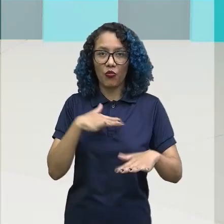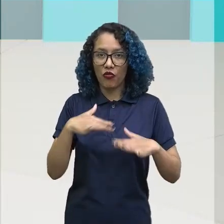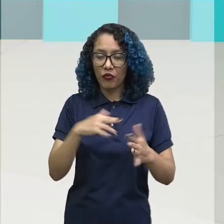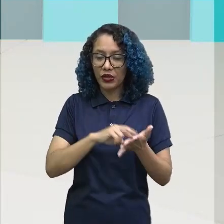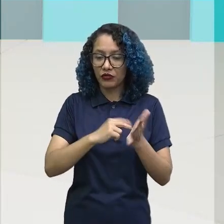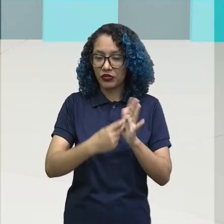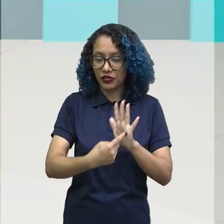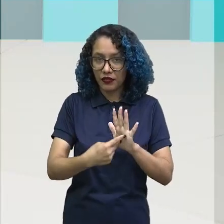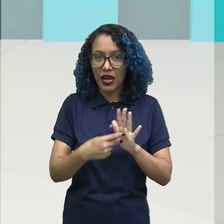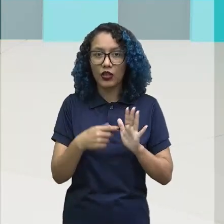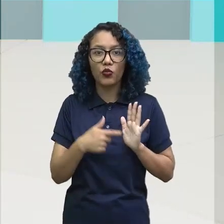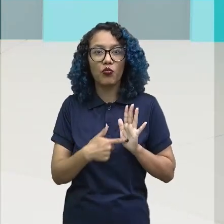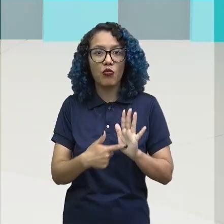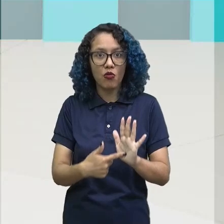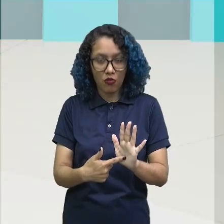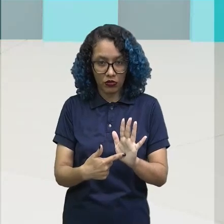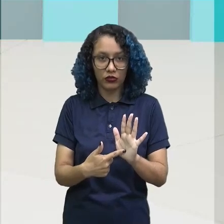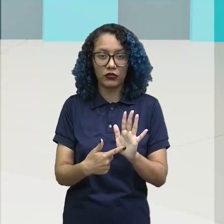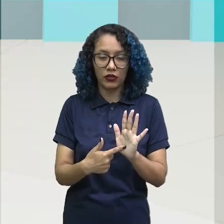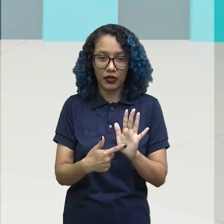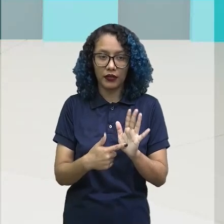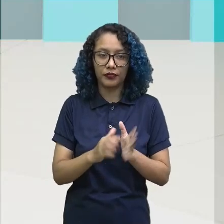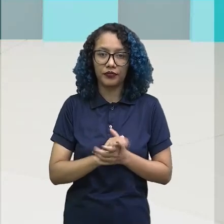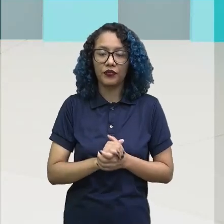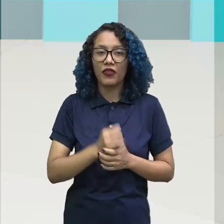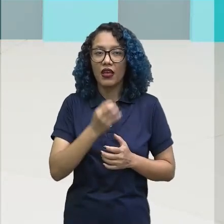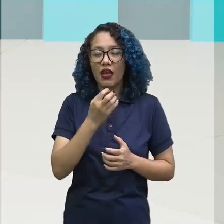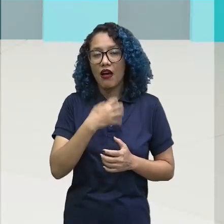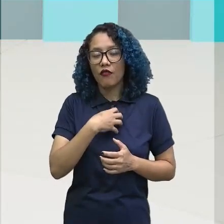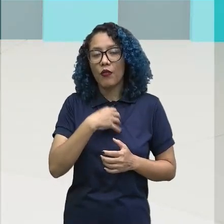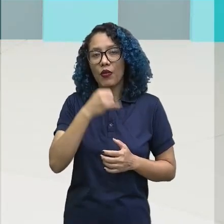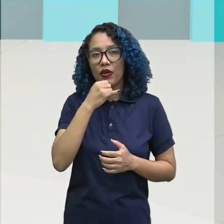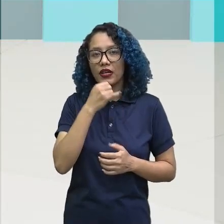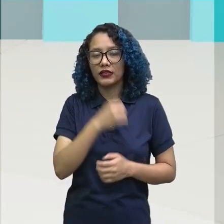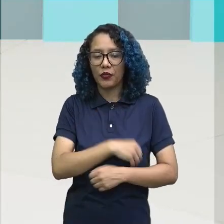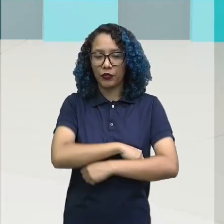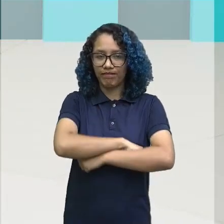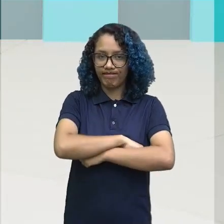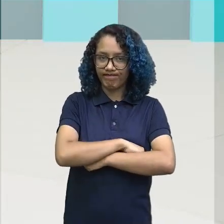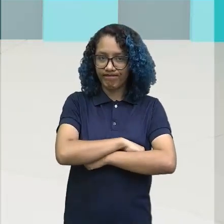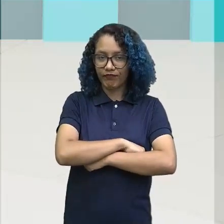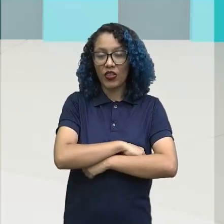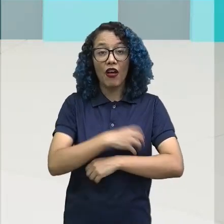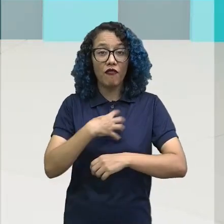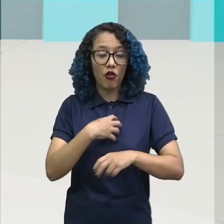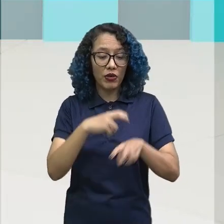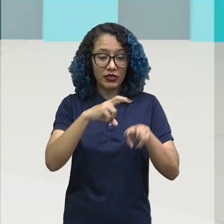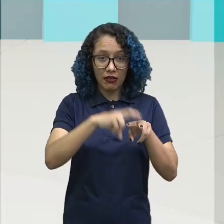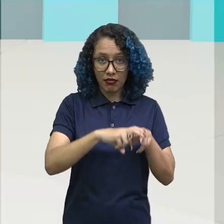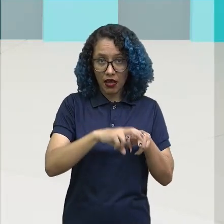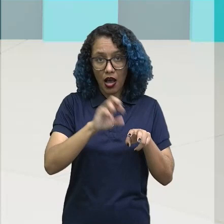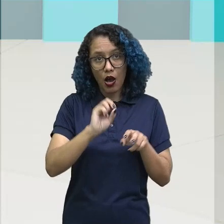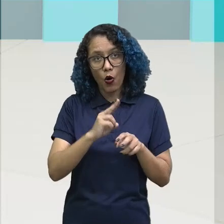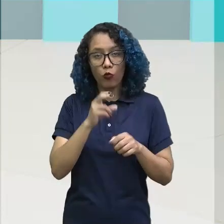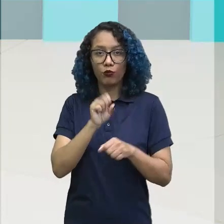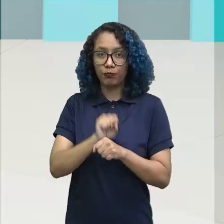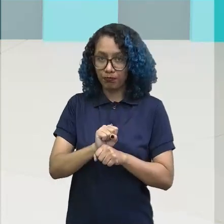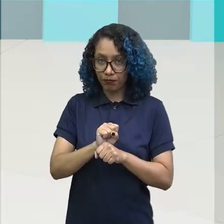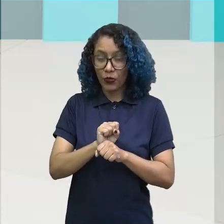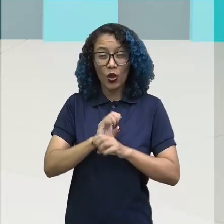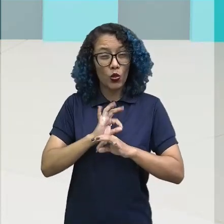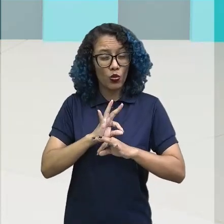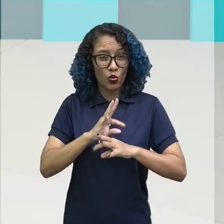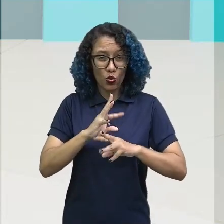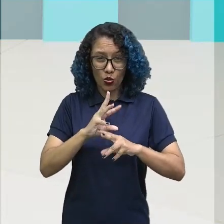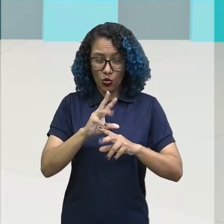uma mensagem, a forma que você cruza o braço, como você senta, como você fica parado. Isso